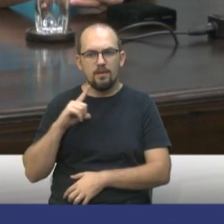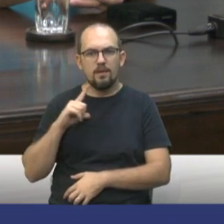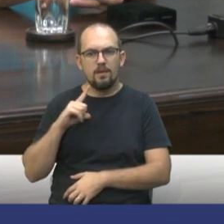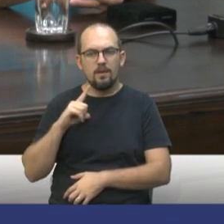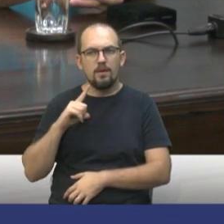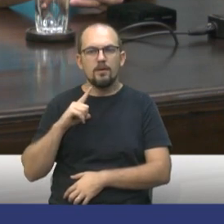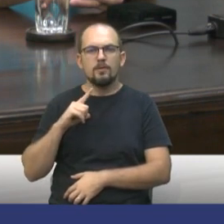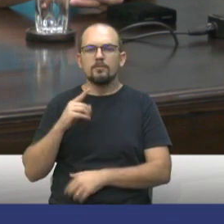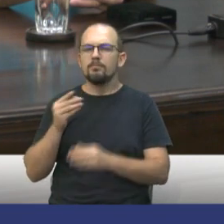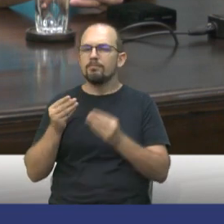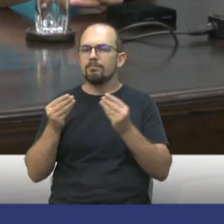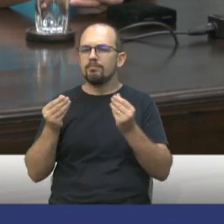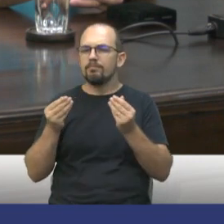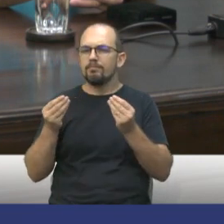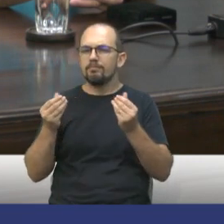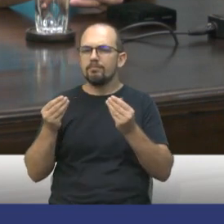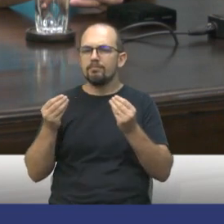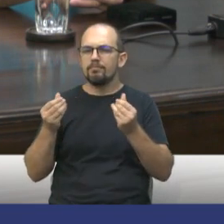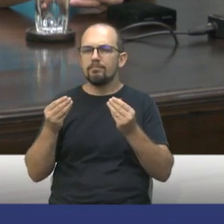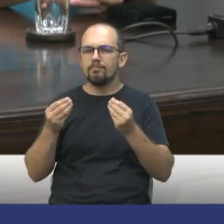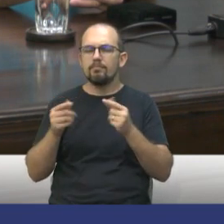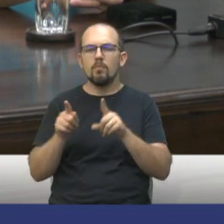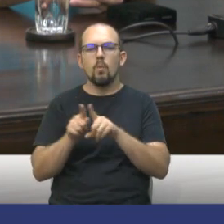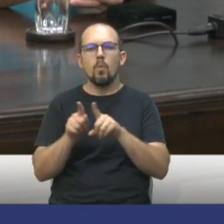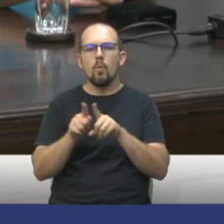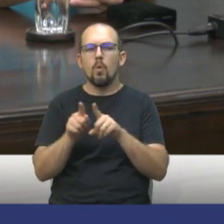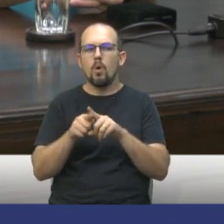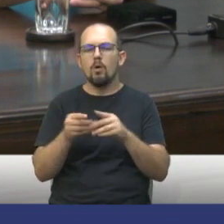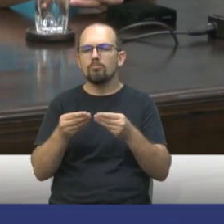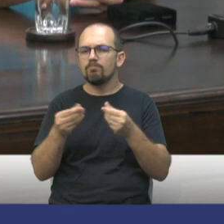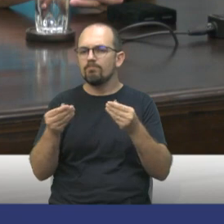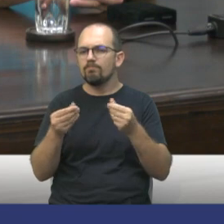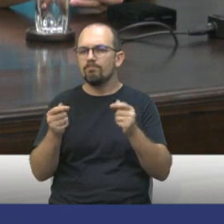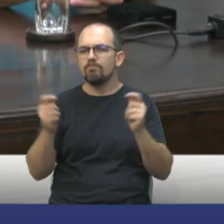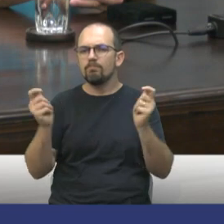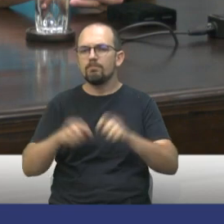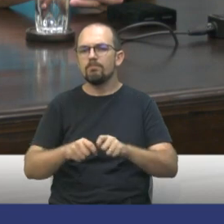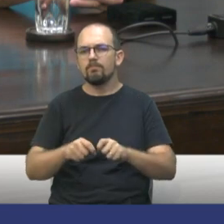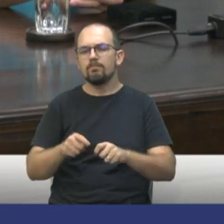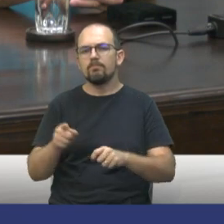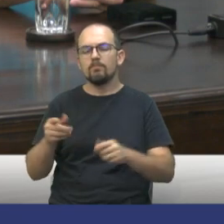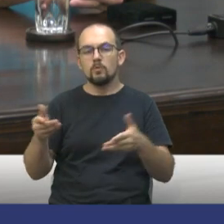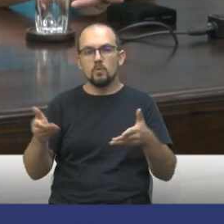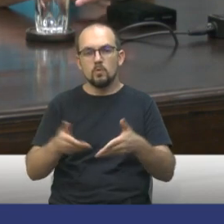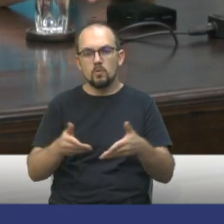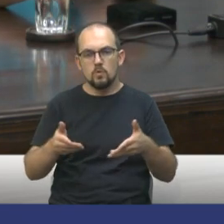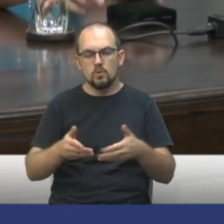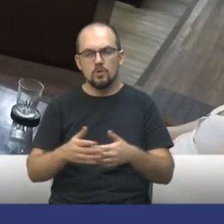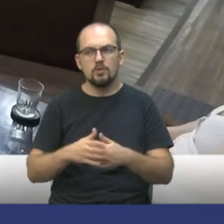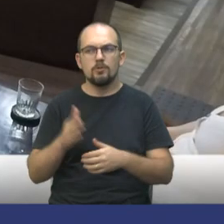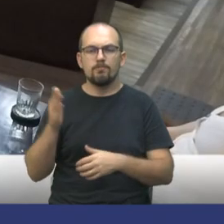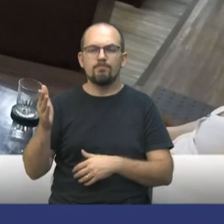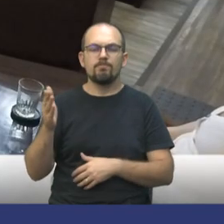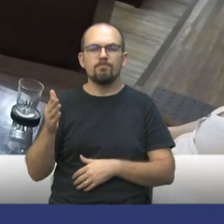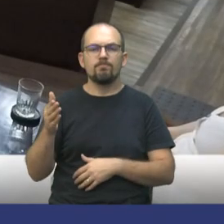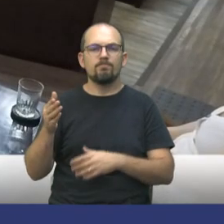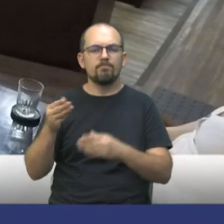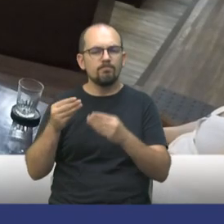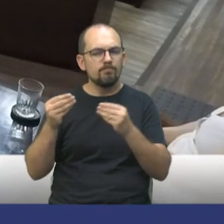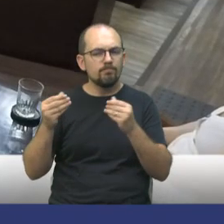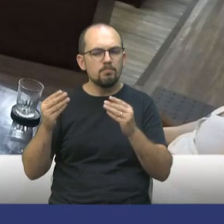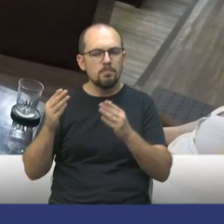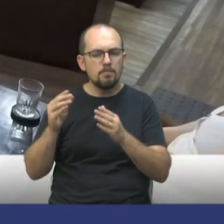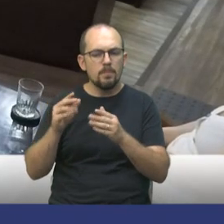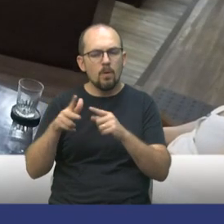um fino muito grande aí de poder estar hoje trabalhando em prol